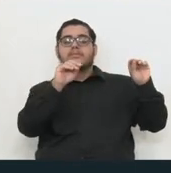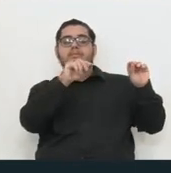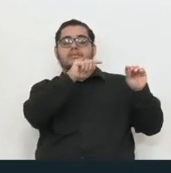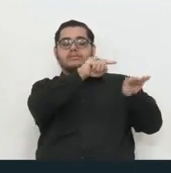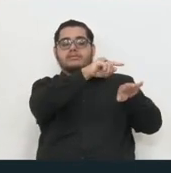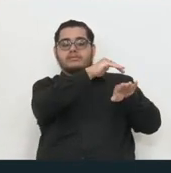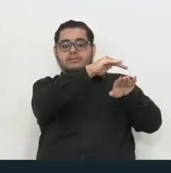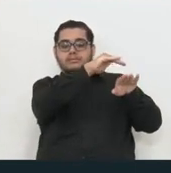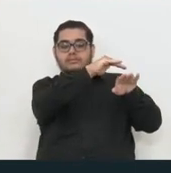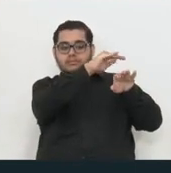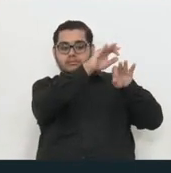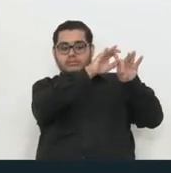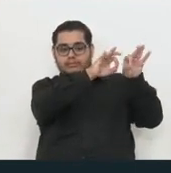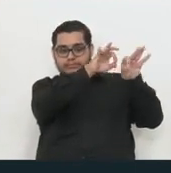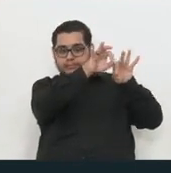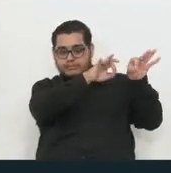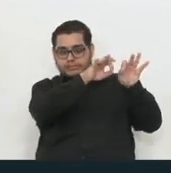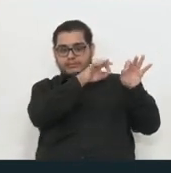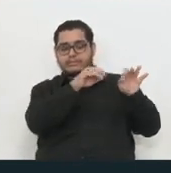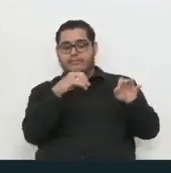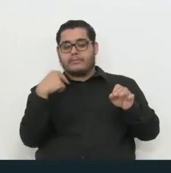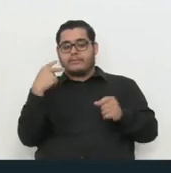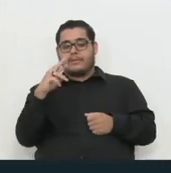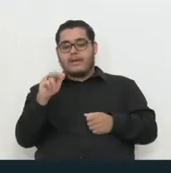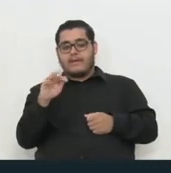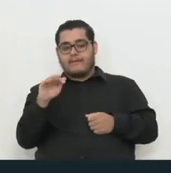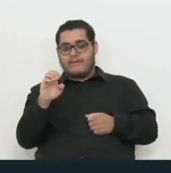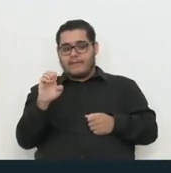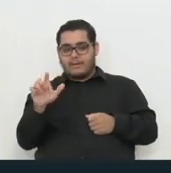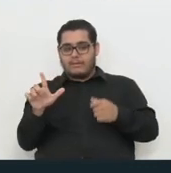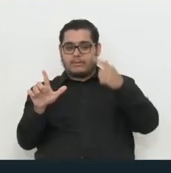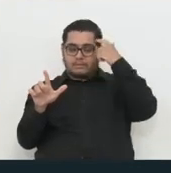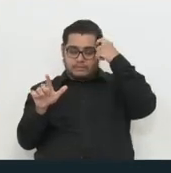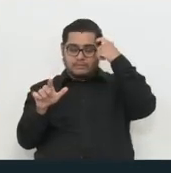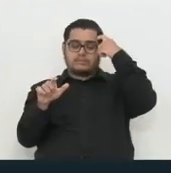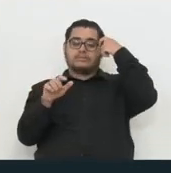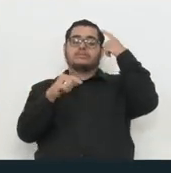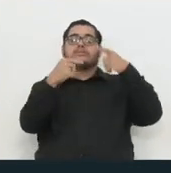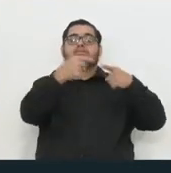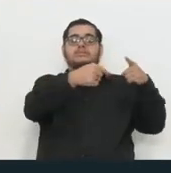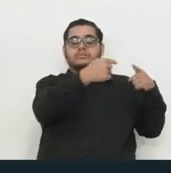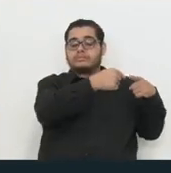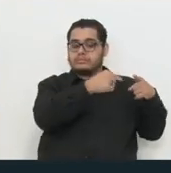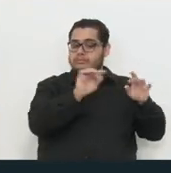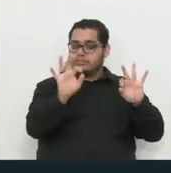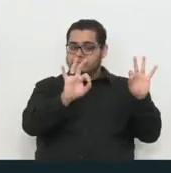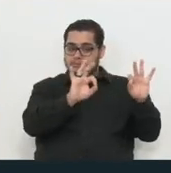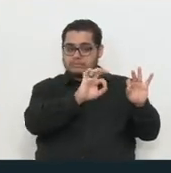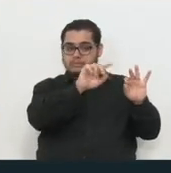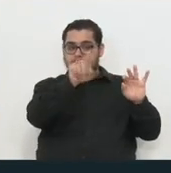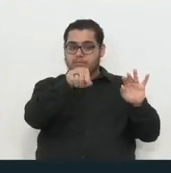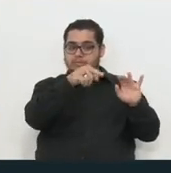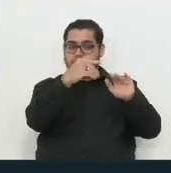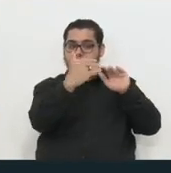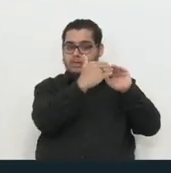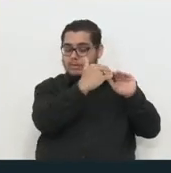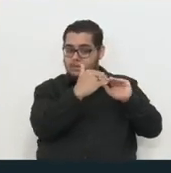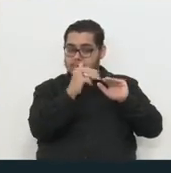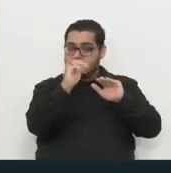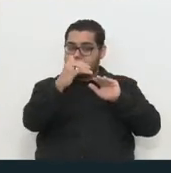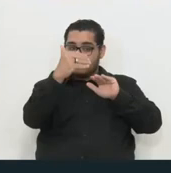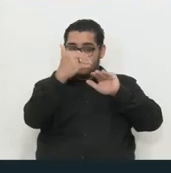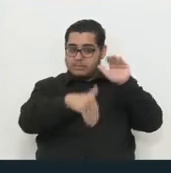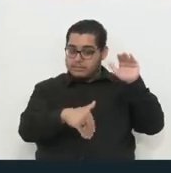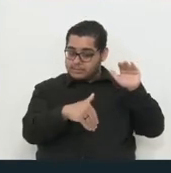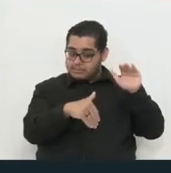Vereador Rafael Costa em discussão encerrada a discussão em votação os vereadores favoráveis Como estão os contratos se